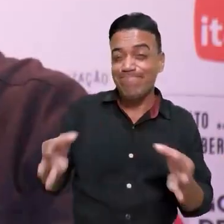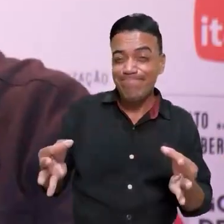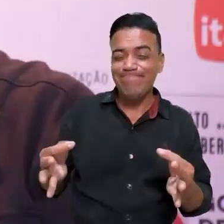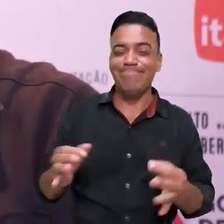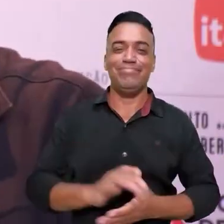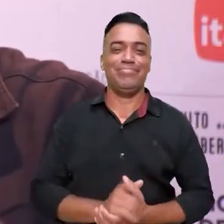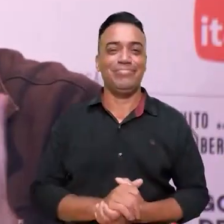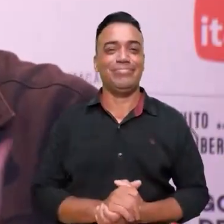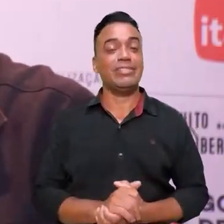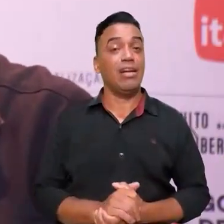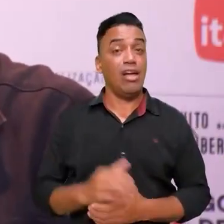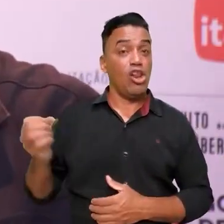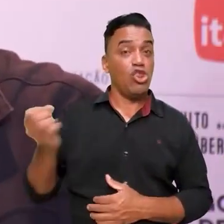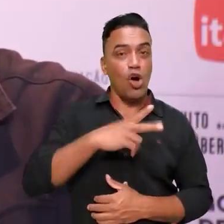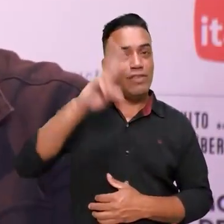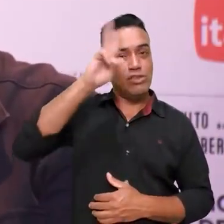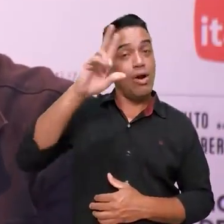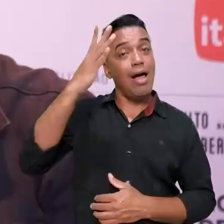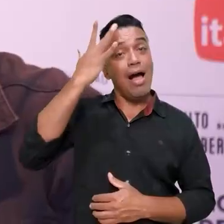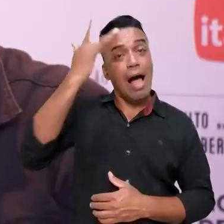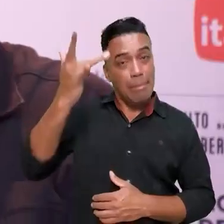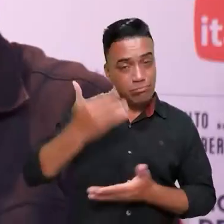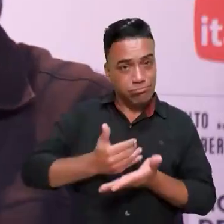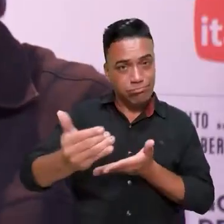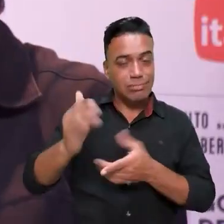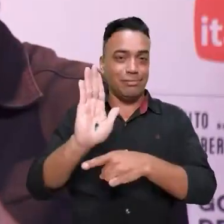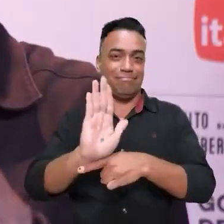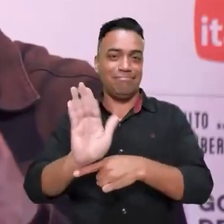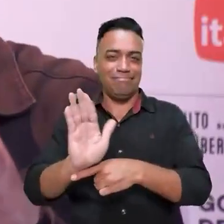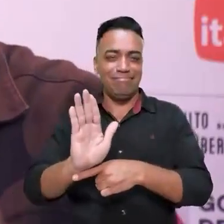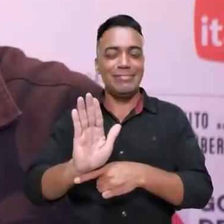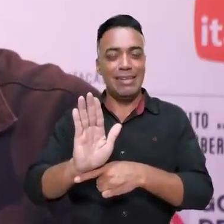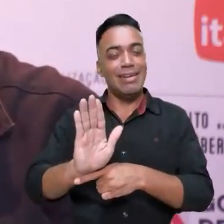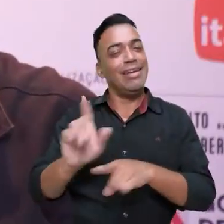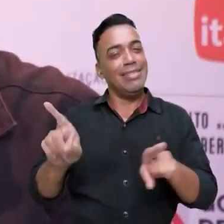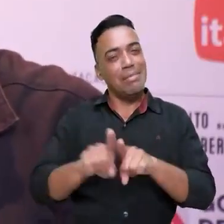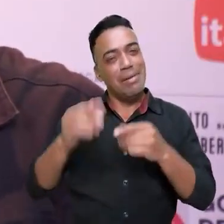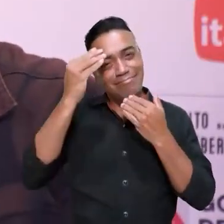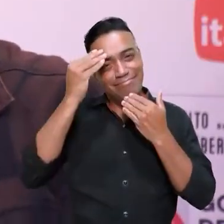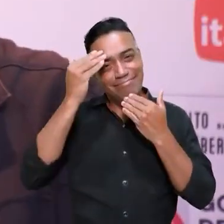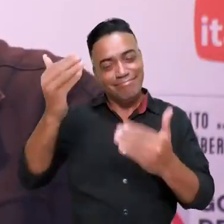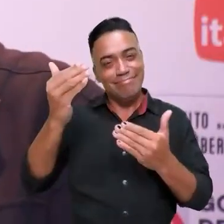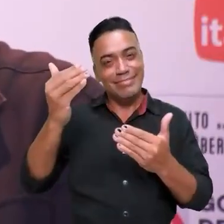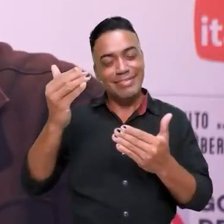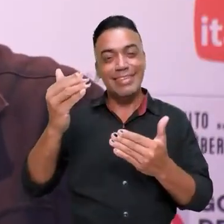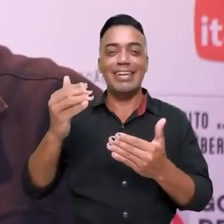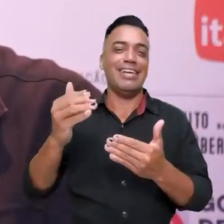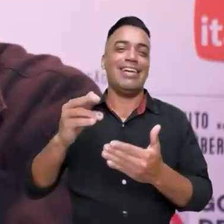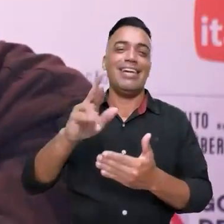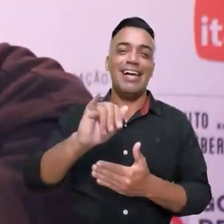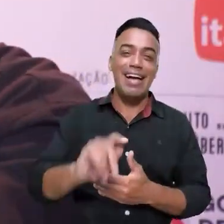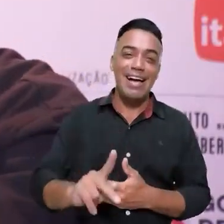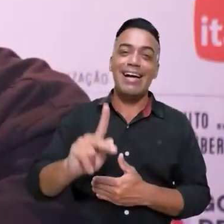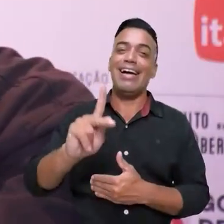nesse lugar. Uma nova história a partir de amanhã. Não posso deixar de agradecer ao Raik e a Suelen,